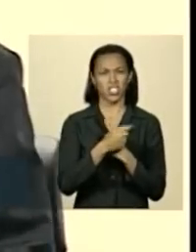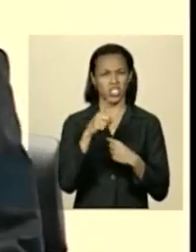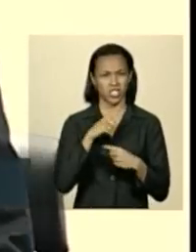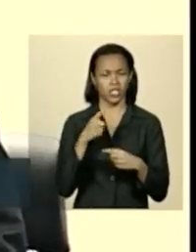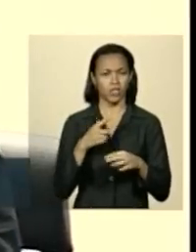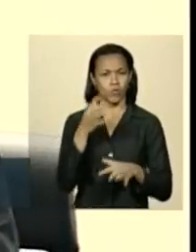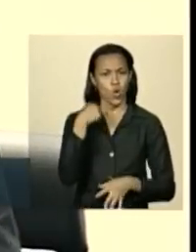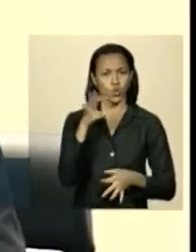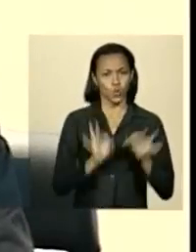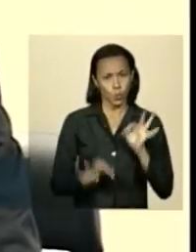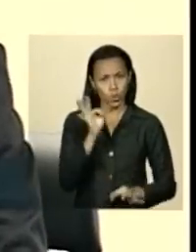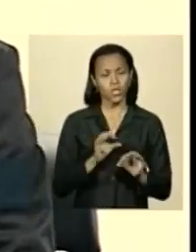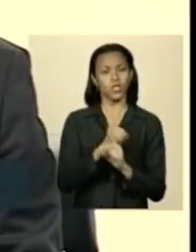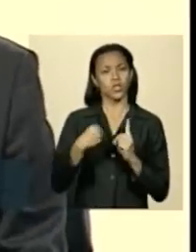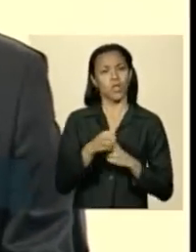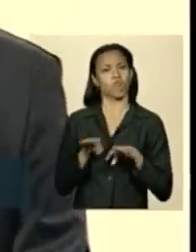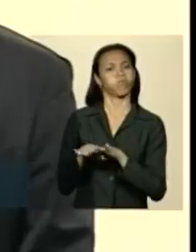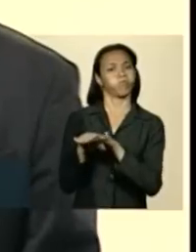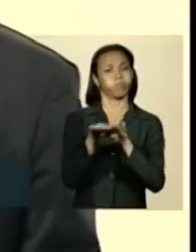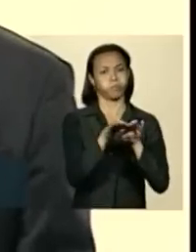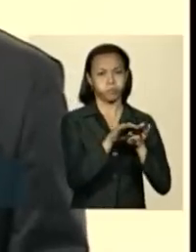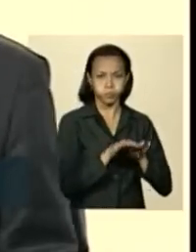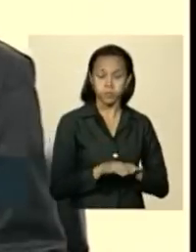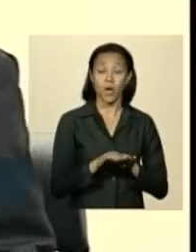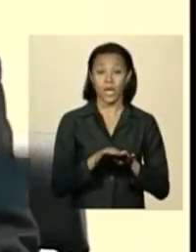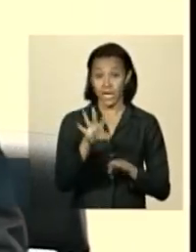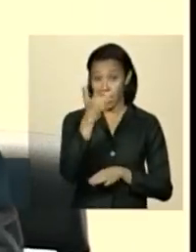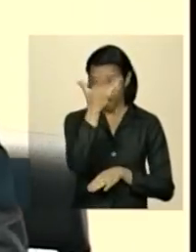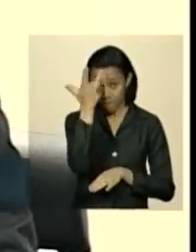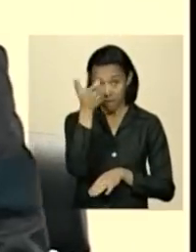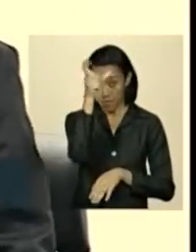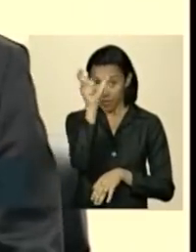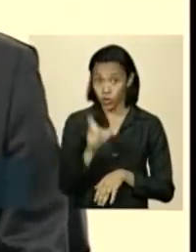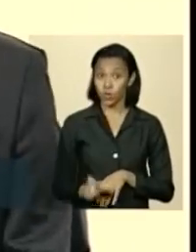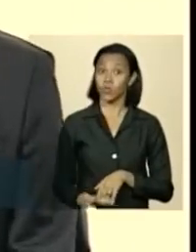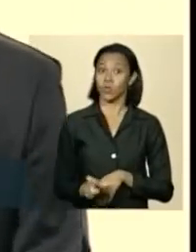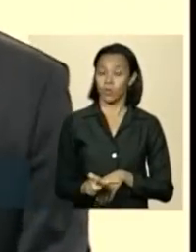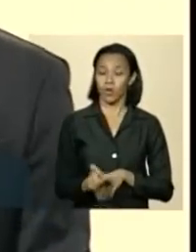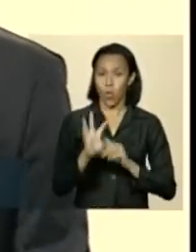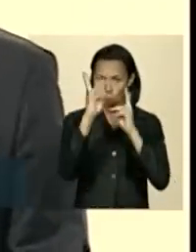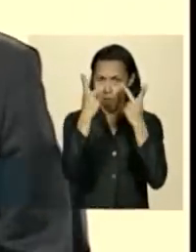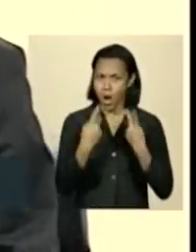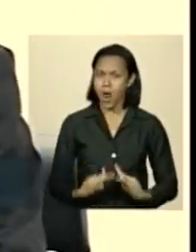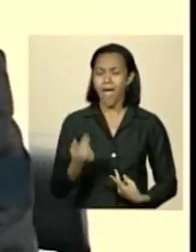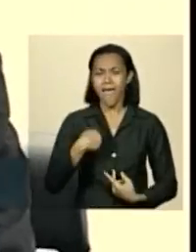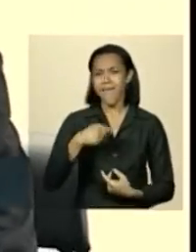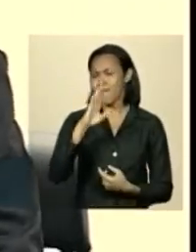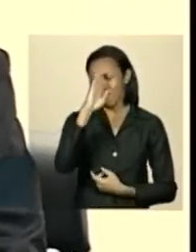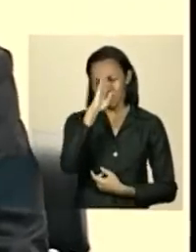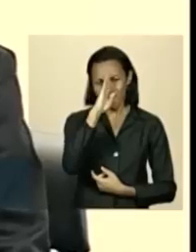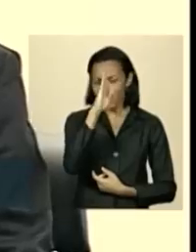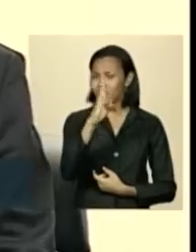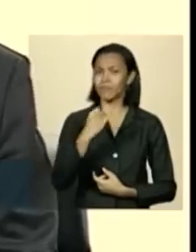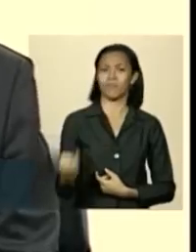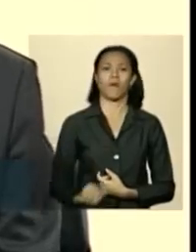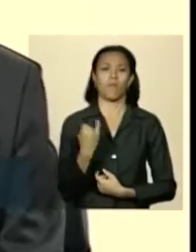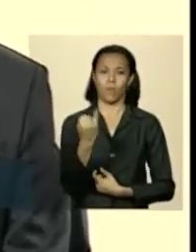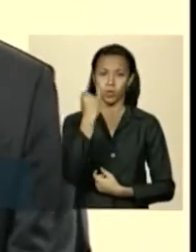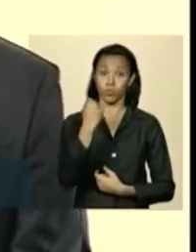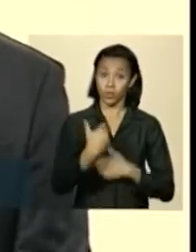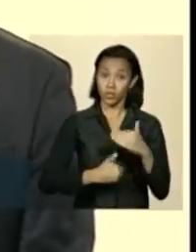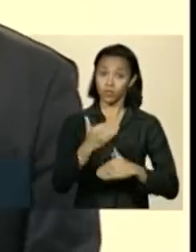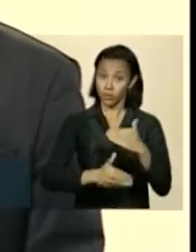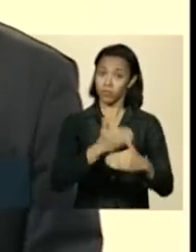social uma sociedade onde o ser humano seja colocado no centro da prioridade dessa sociedade para o